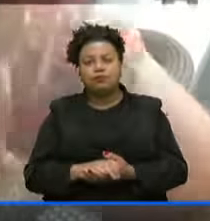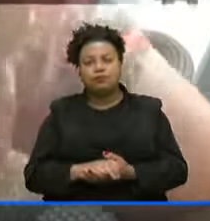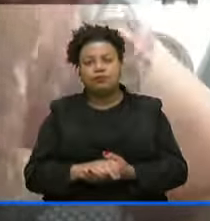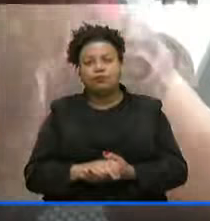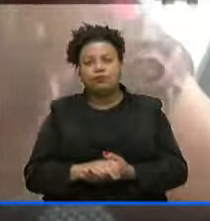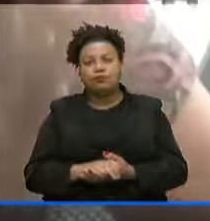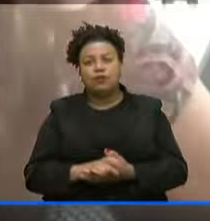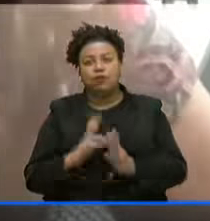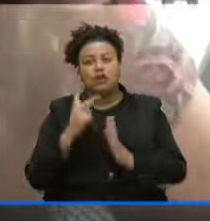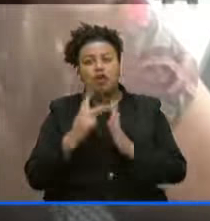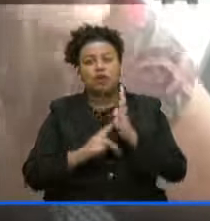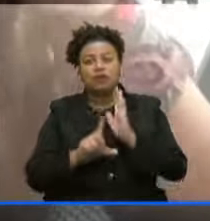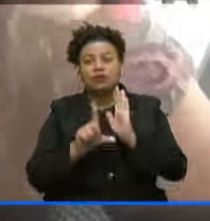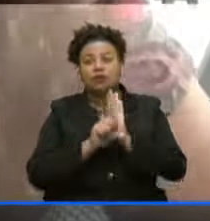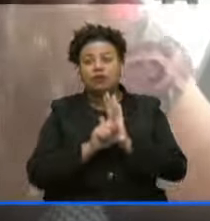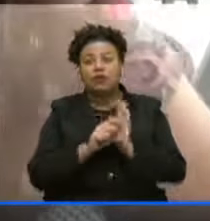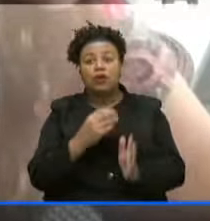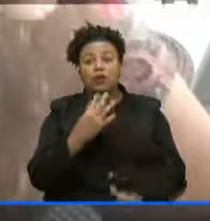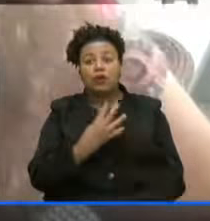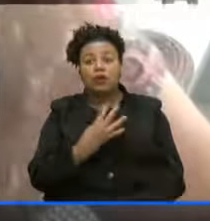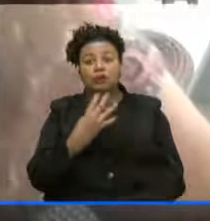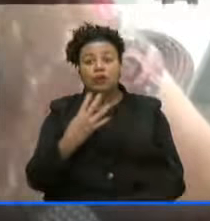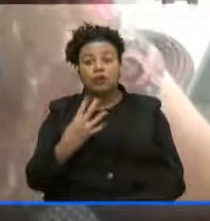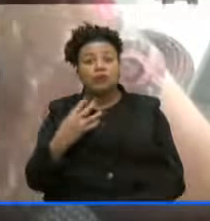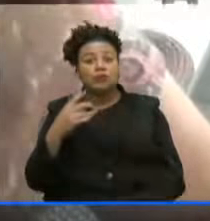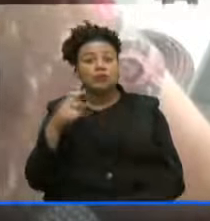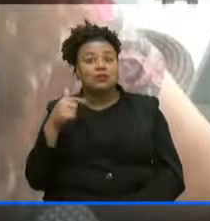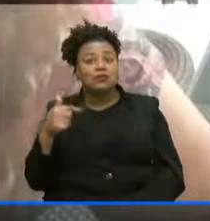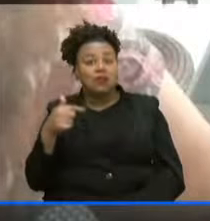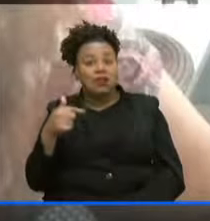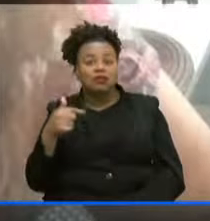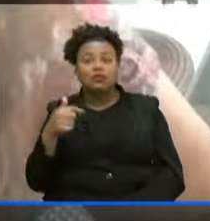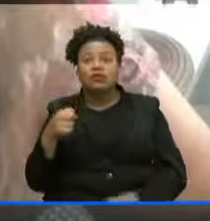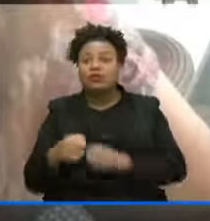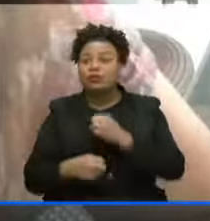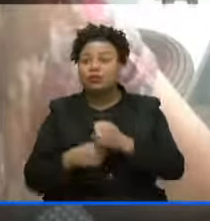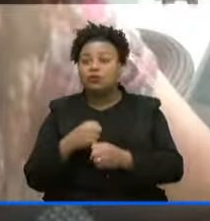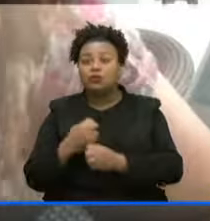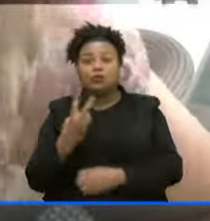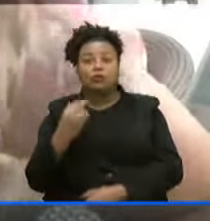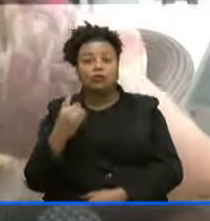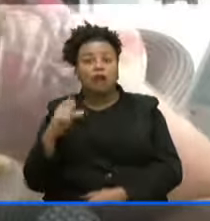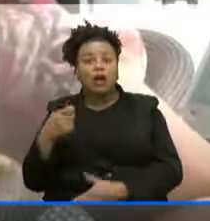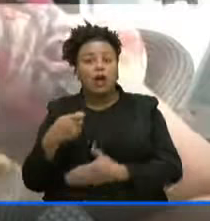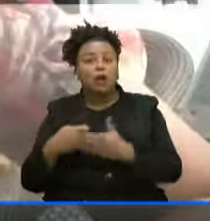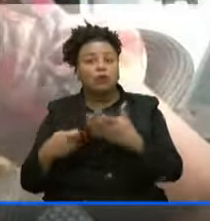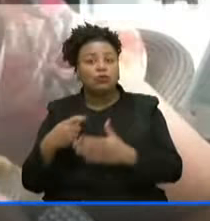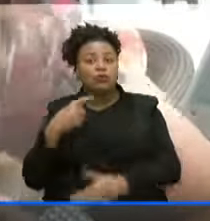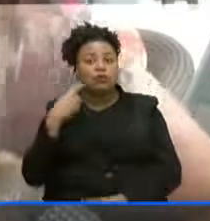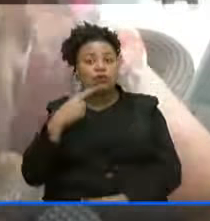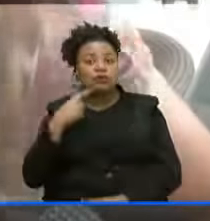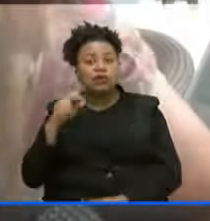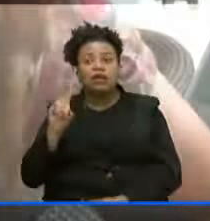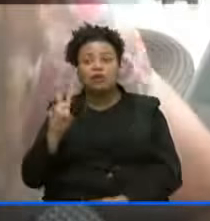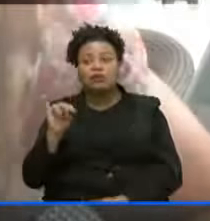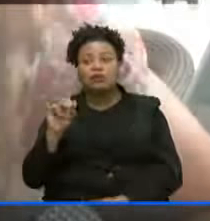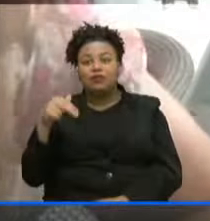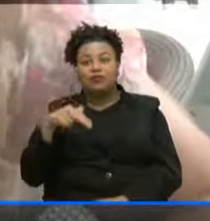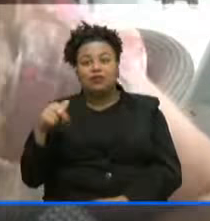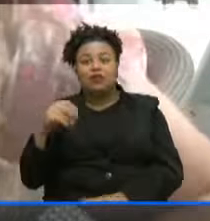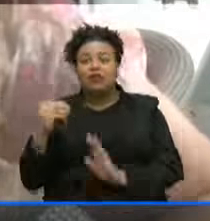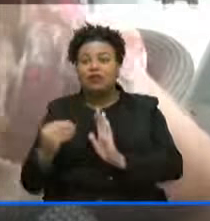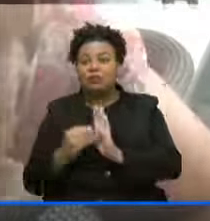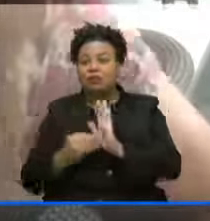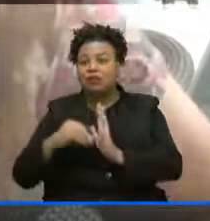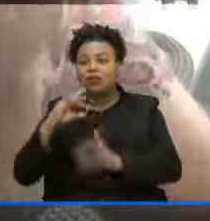com o projeto de lei 447 de 2019, de autoria do deputado Luiz Henrique Viana, que inclui no